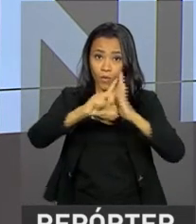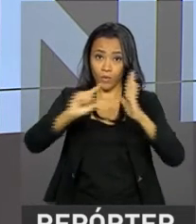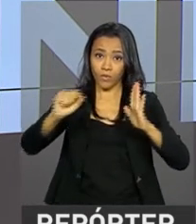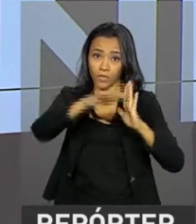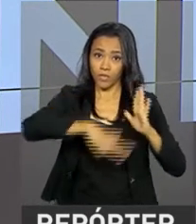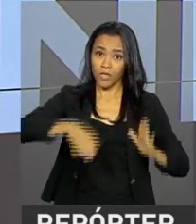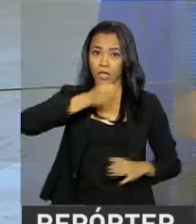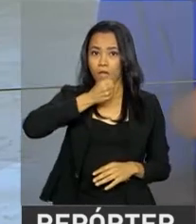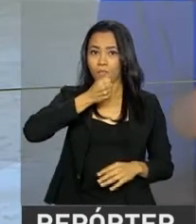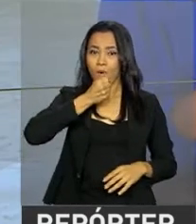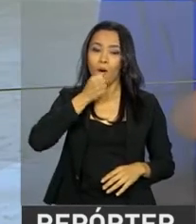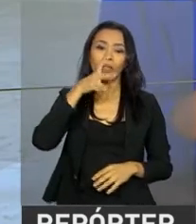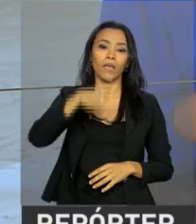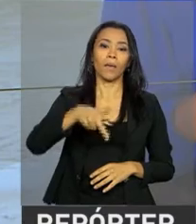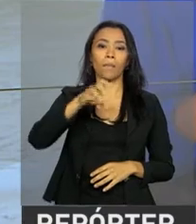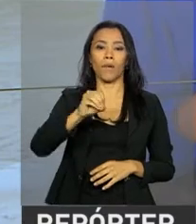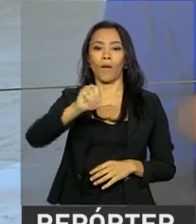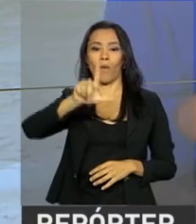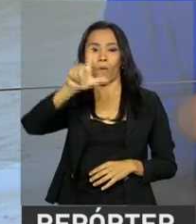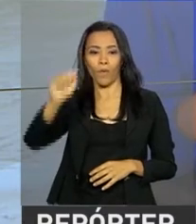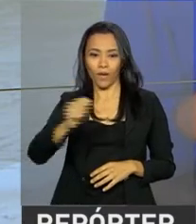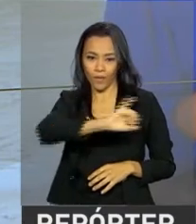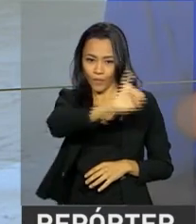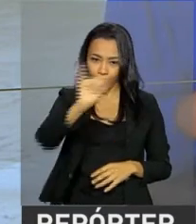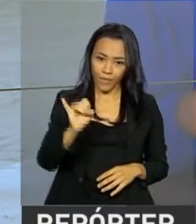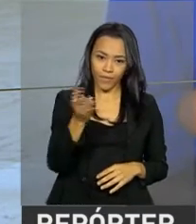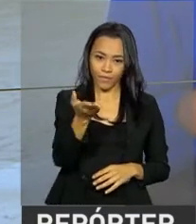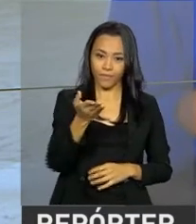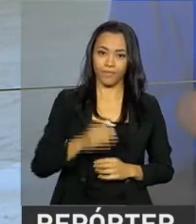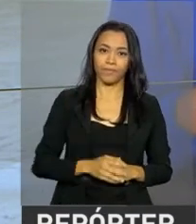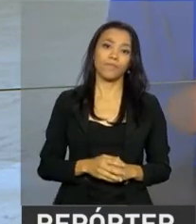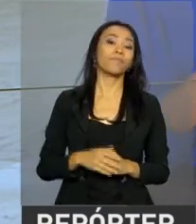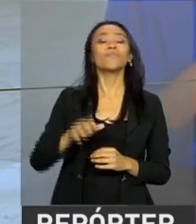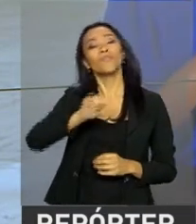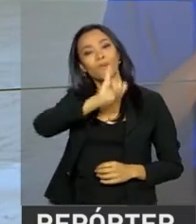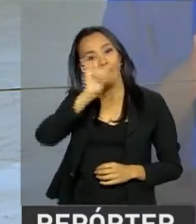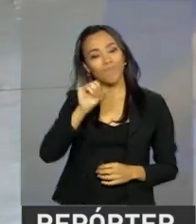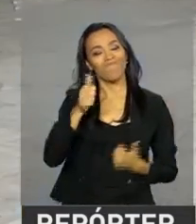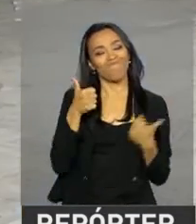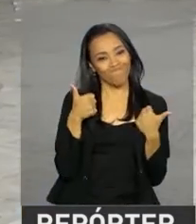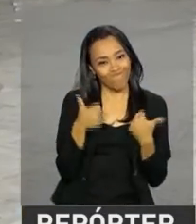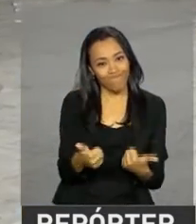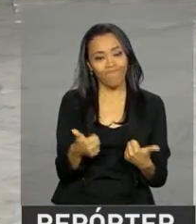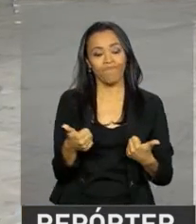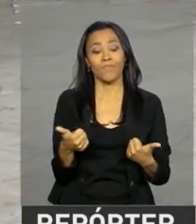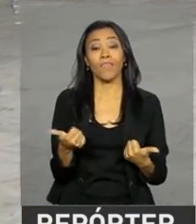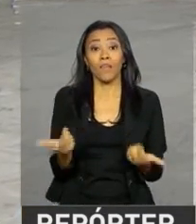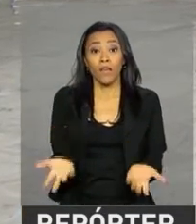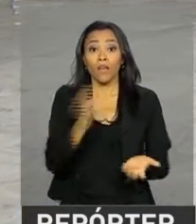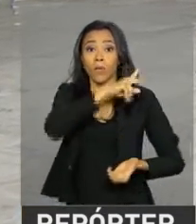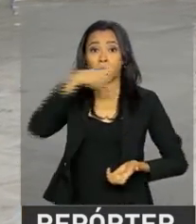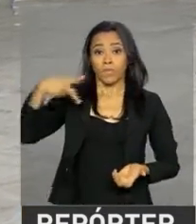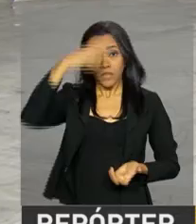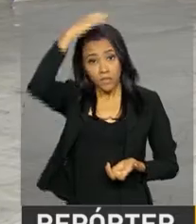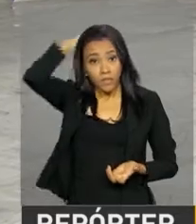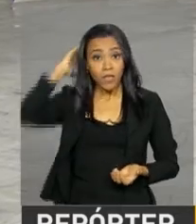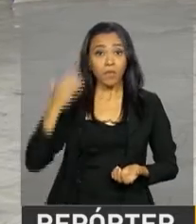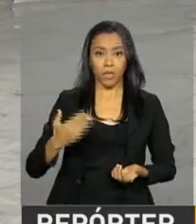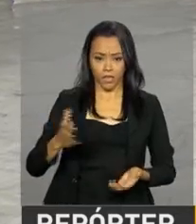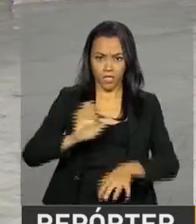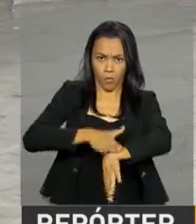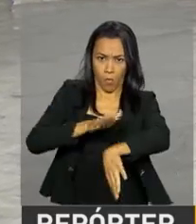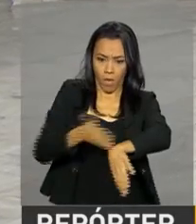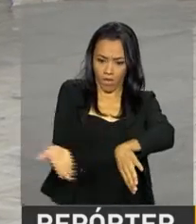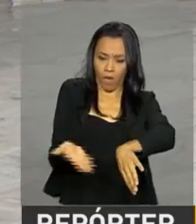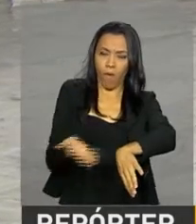está lá é a repórter paula de hoje foi bola ou e leandro pois é o presidente michel temer está reunido neste